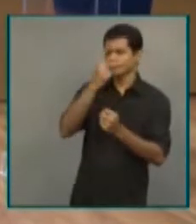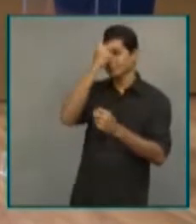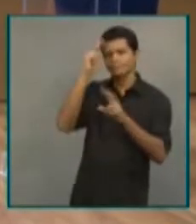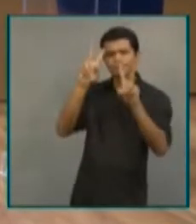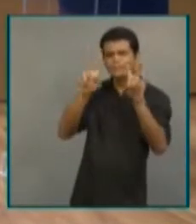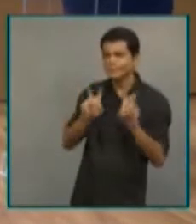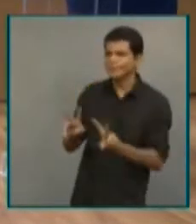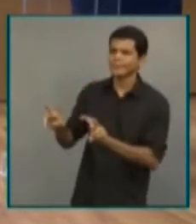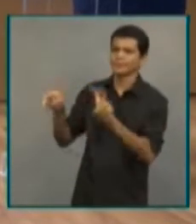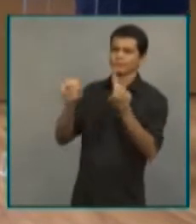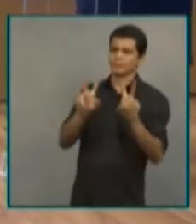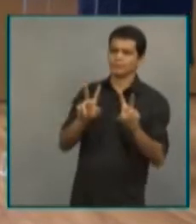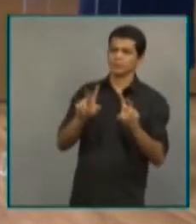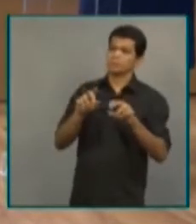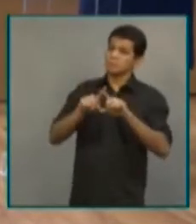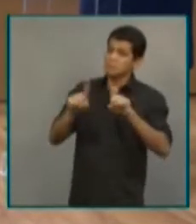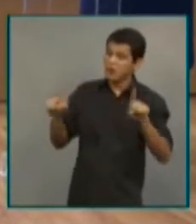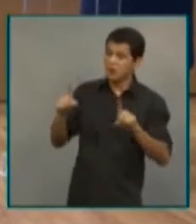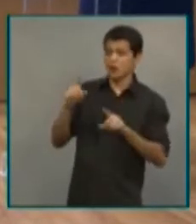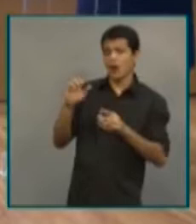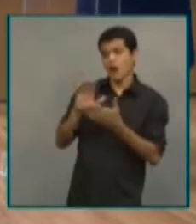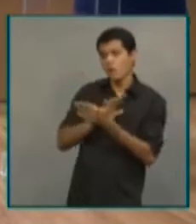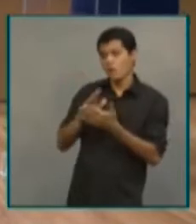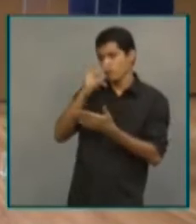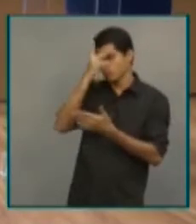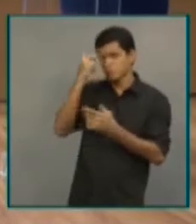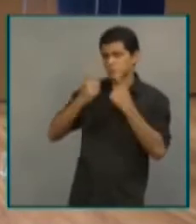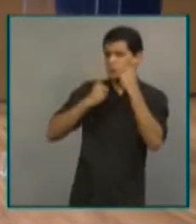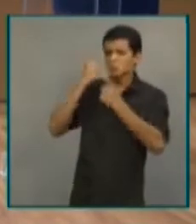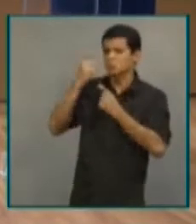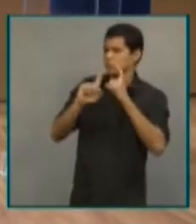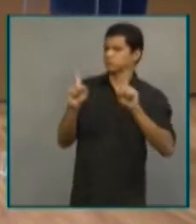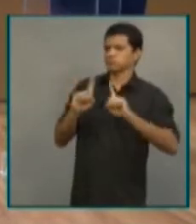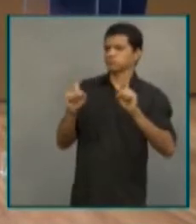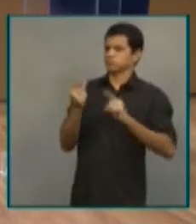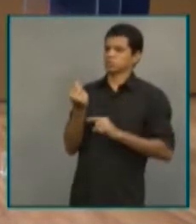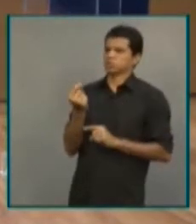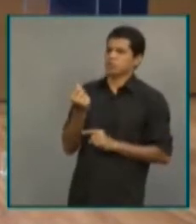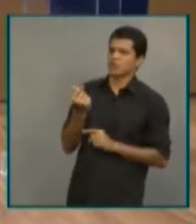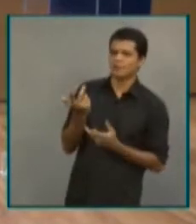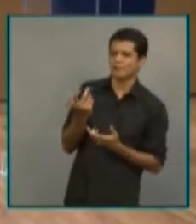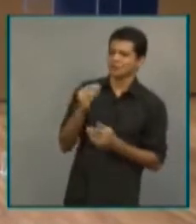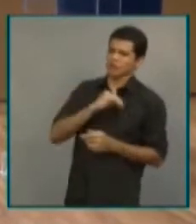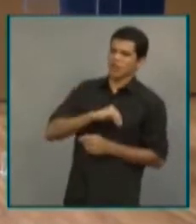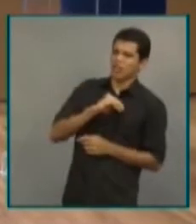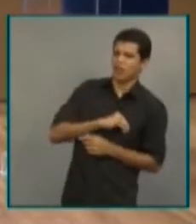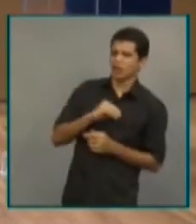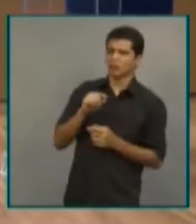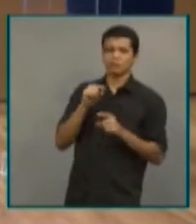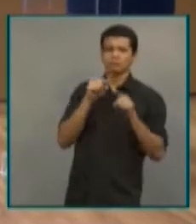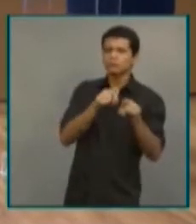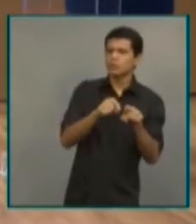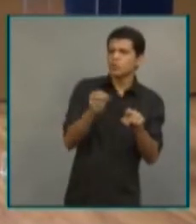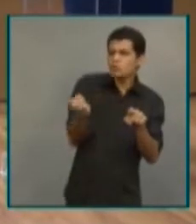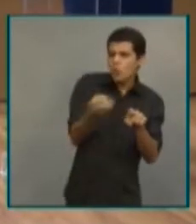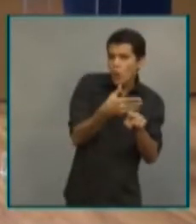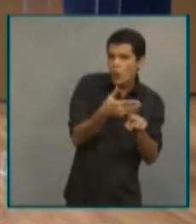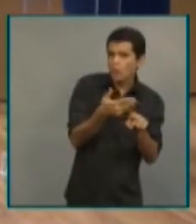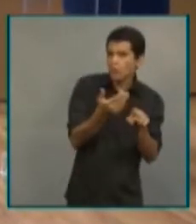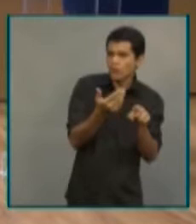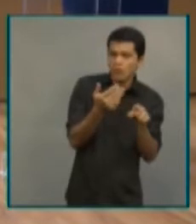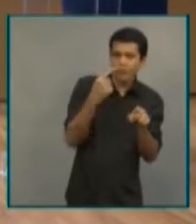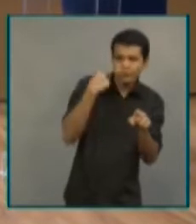com o piso da advocacia. Isso atinge o advogado empregado, atinge o advogado que quer fazer um concurso